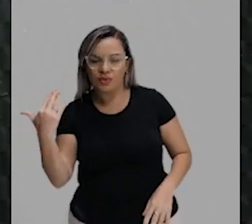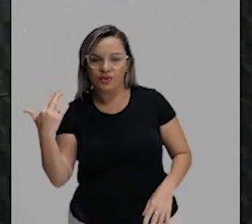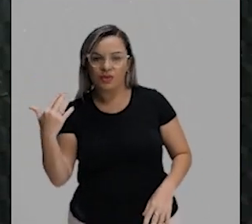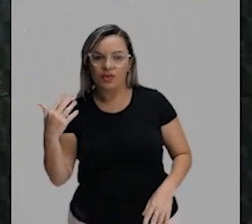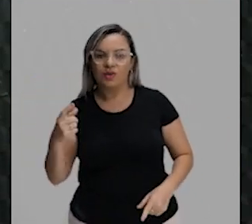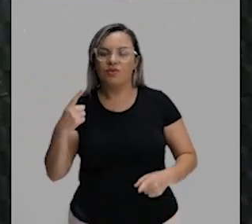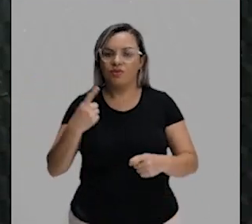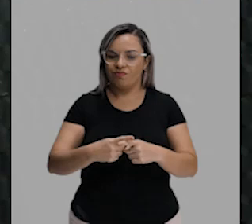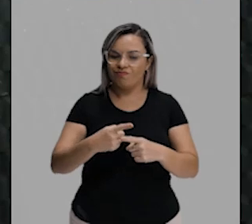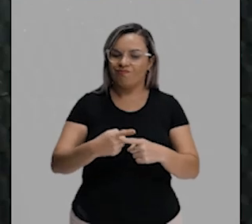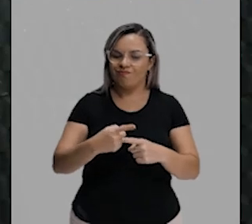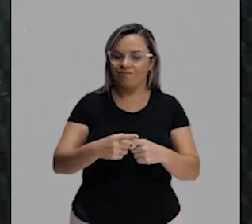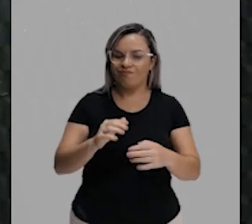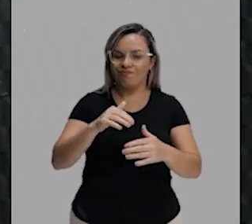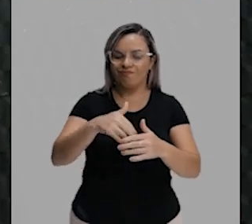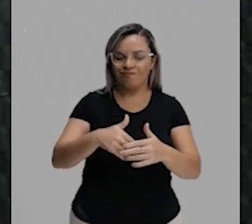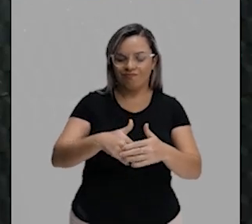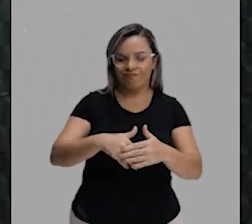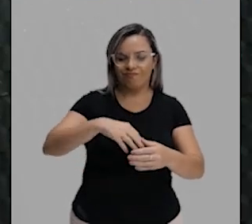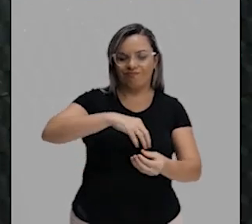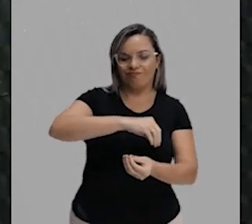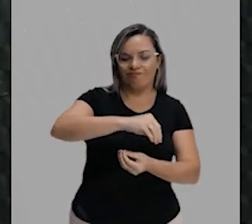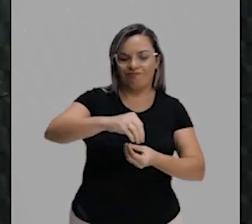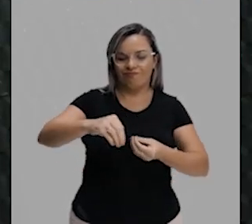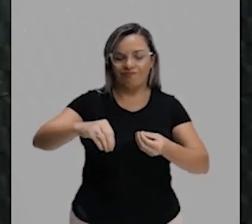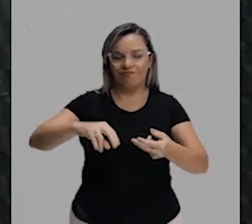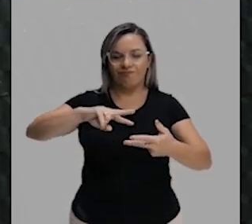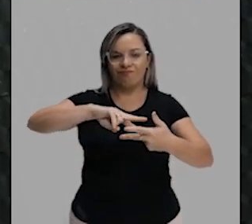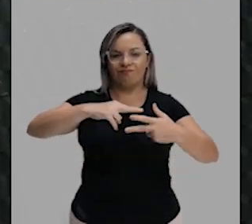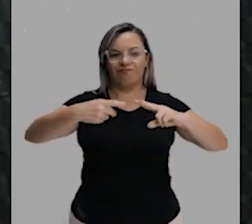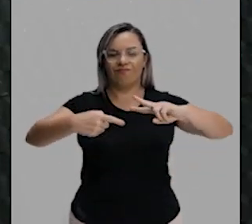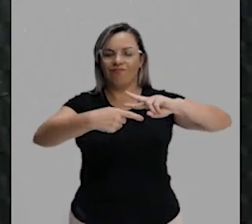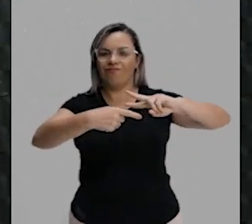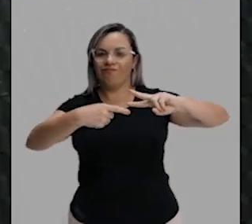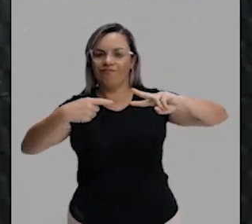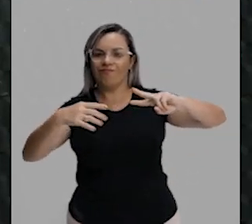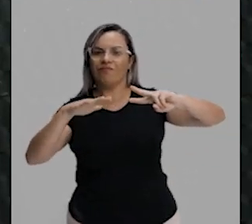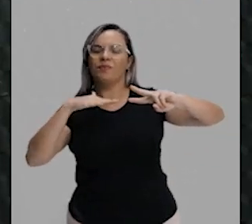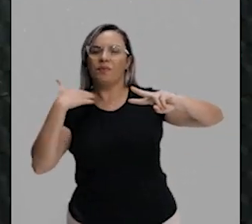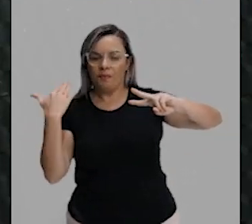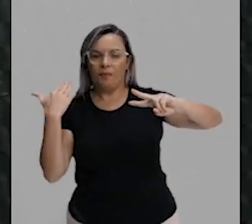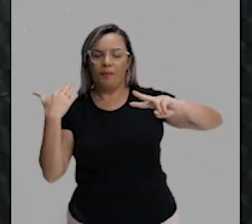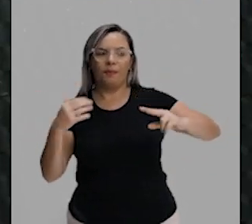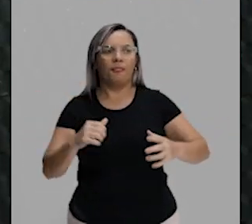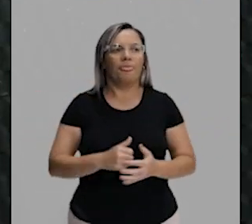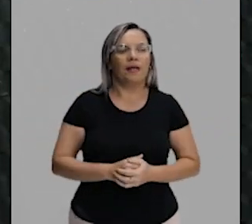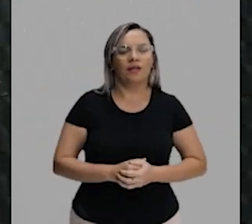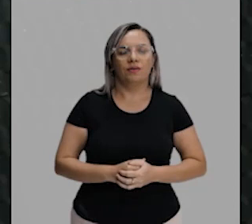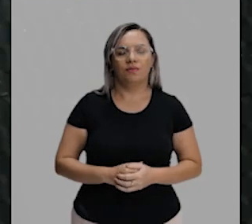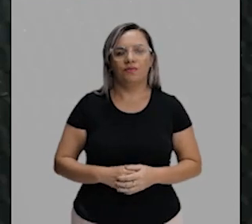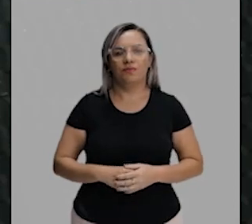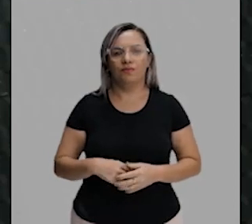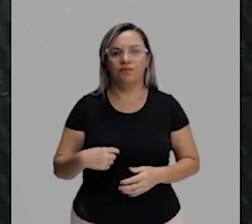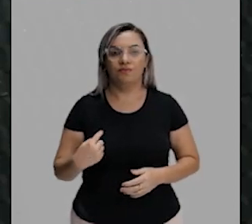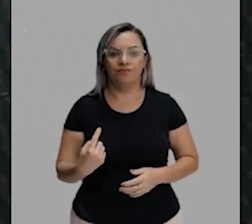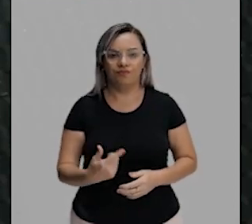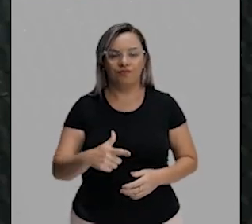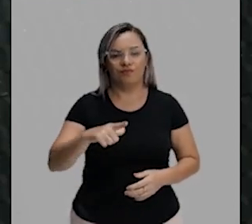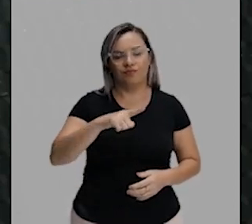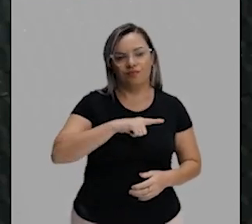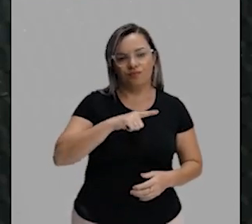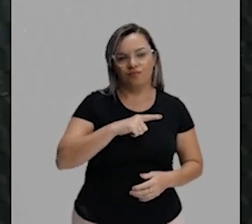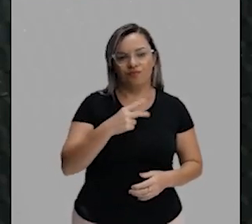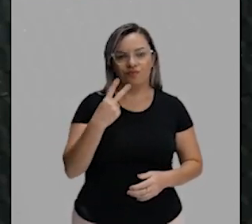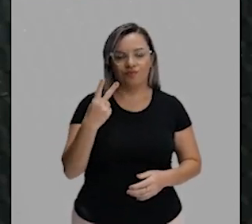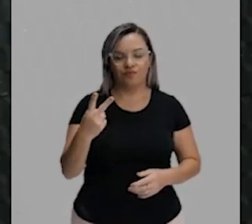ou deletérios, né? Que significa a mesma coisa, que afeta a sobrevivência. Nós temos dois tipos de alelos